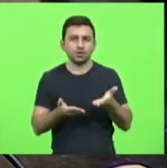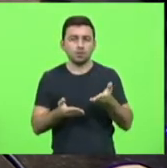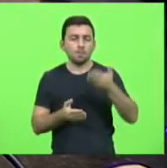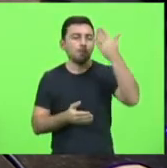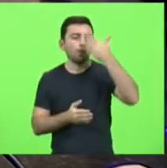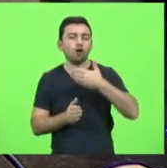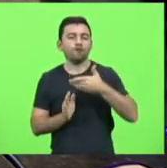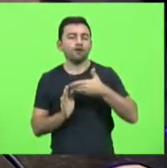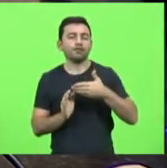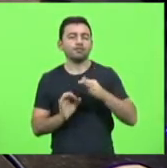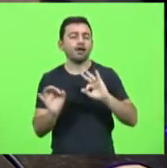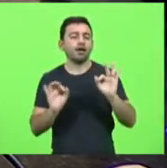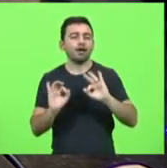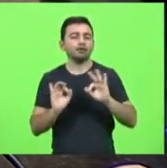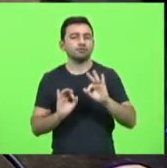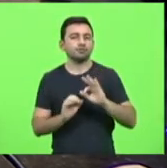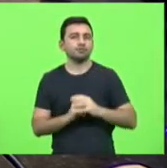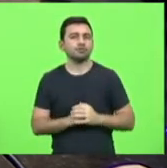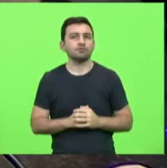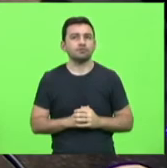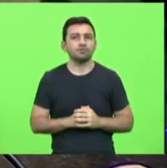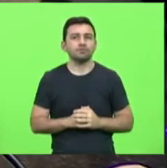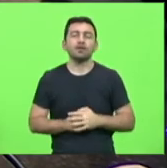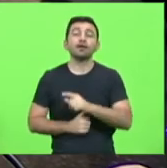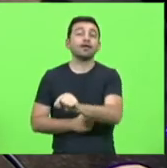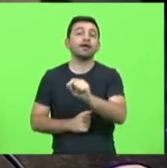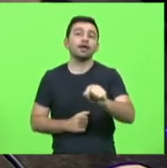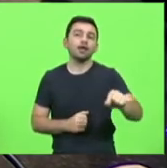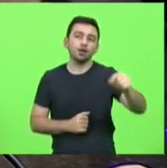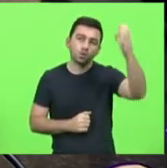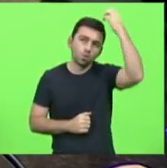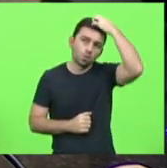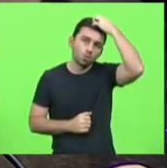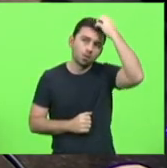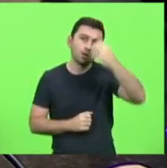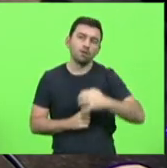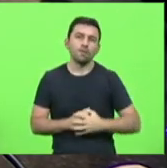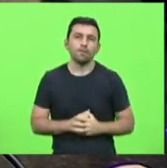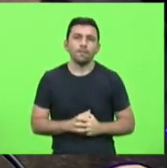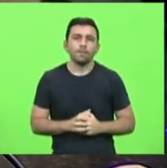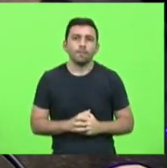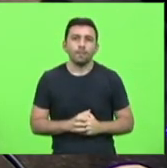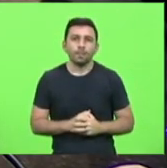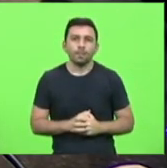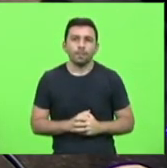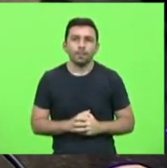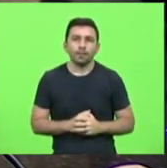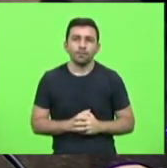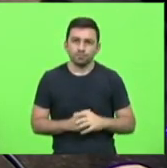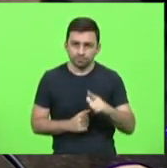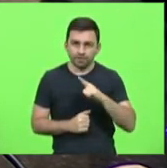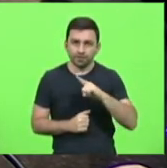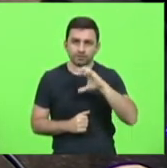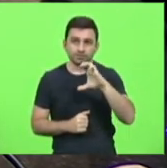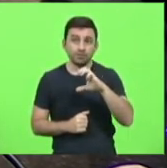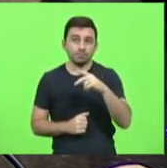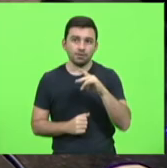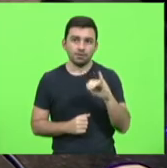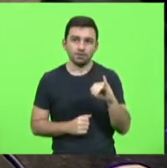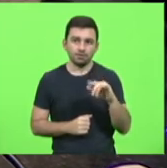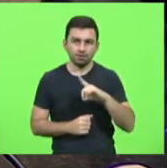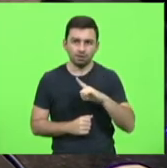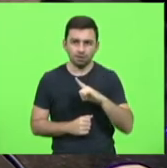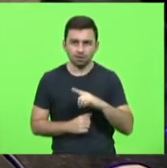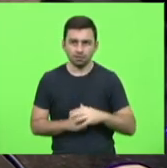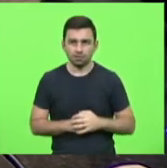comprovação científica do medicamento? Quem serão os culpados por essas mortes? Será que vai ter uma CPI também?